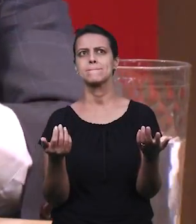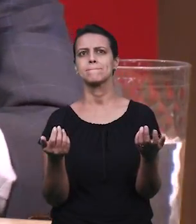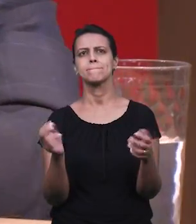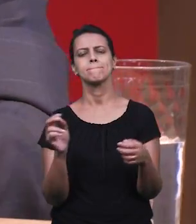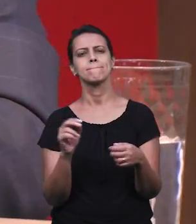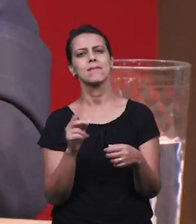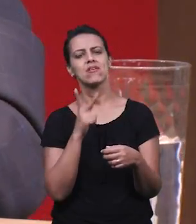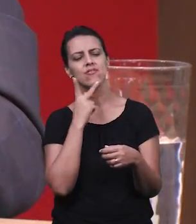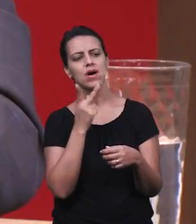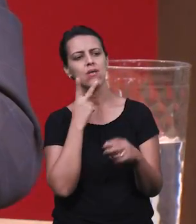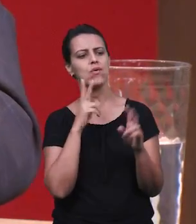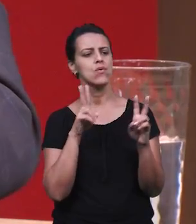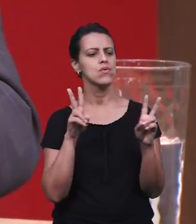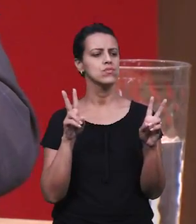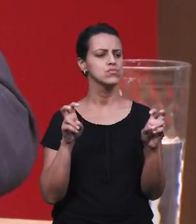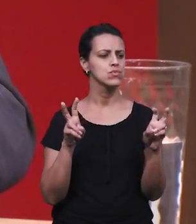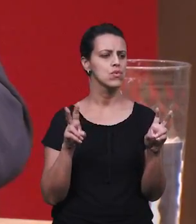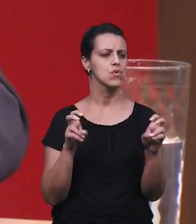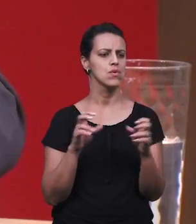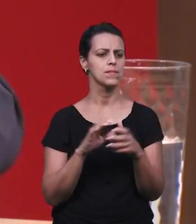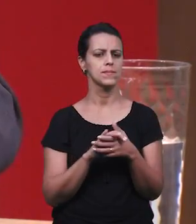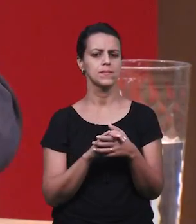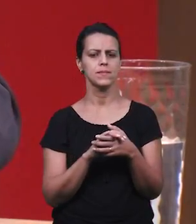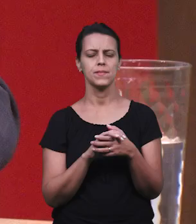Falou muito sobre